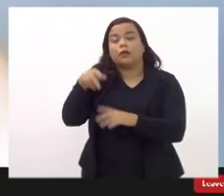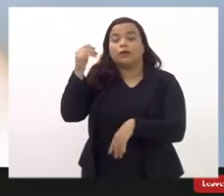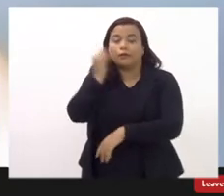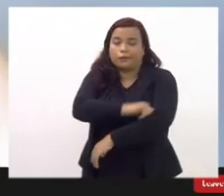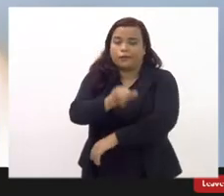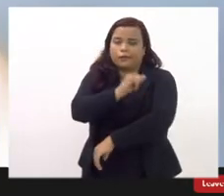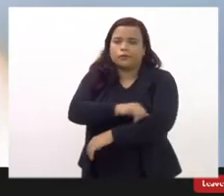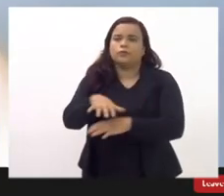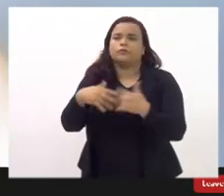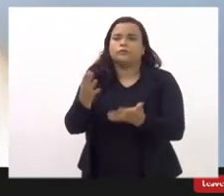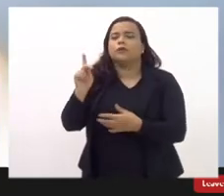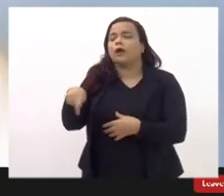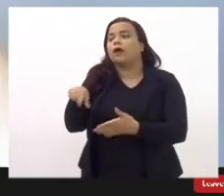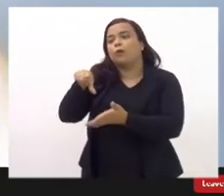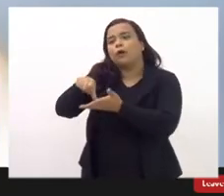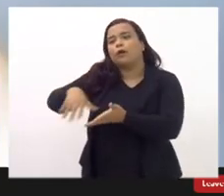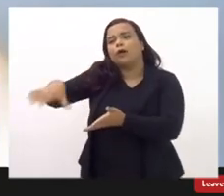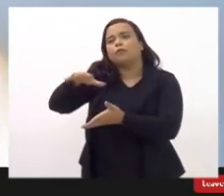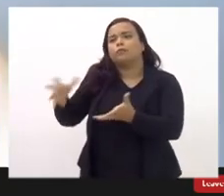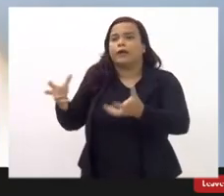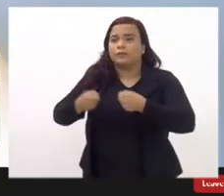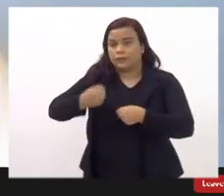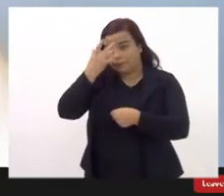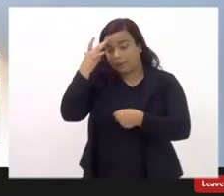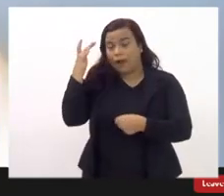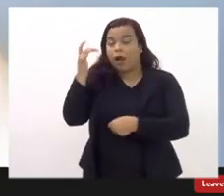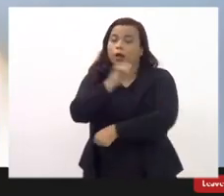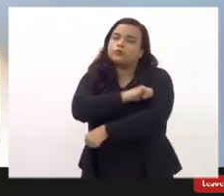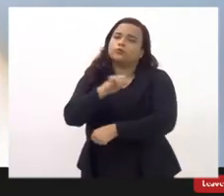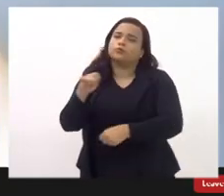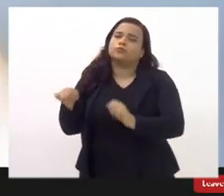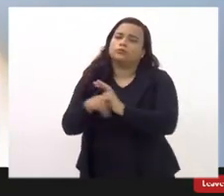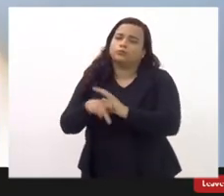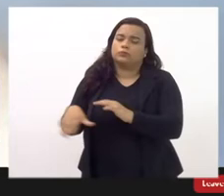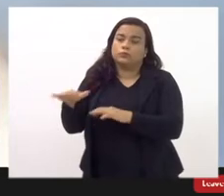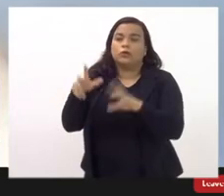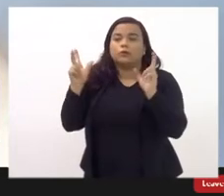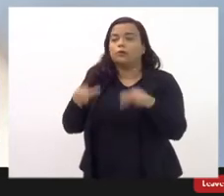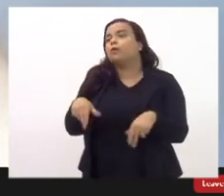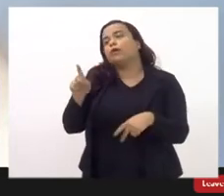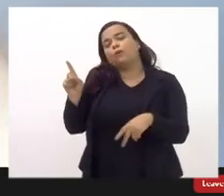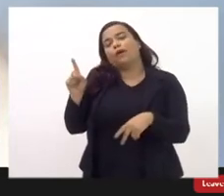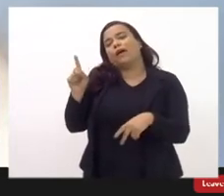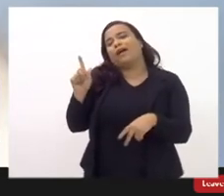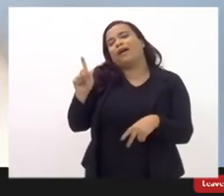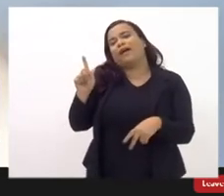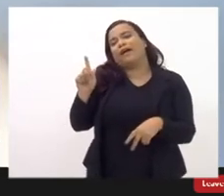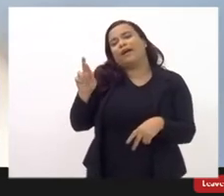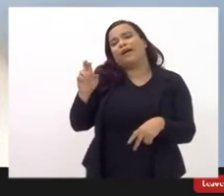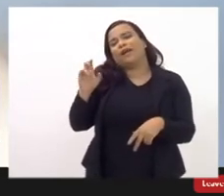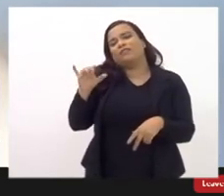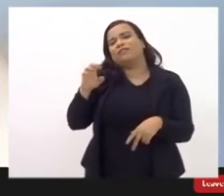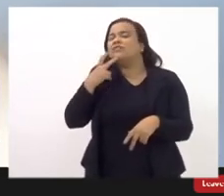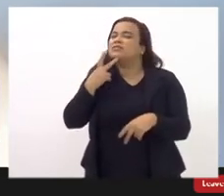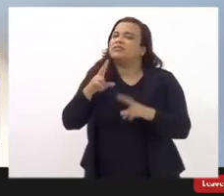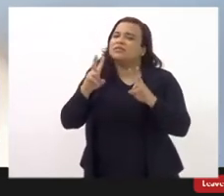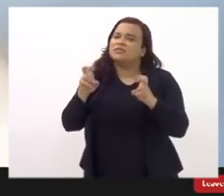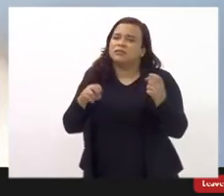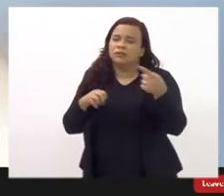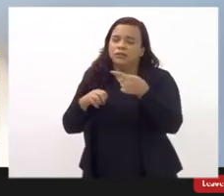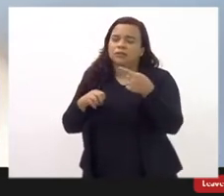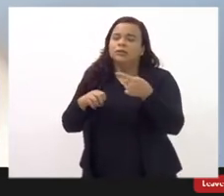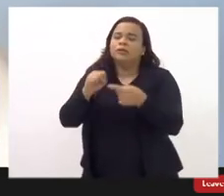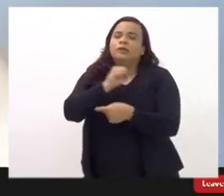dos municípios dessa região, né, assim como a Gleice acabou de mencionar, da referência do campus